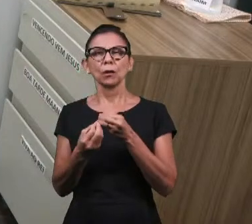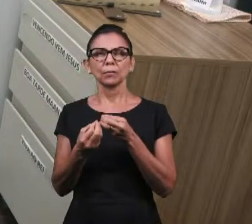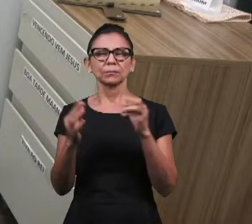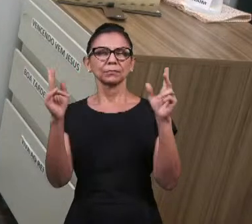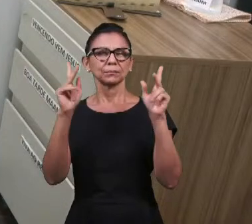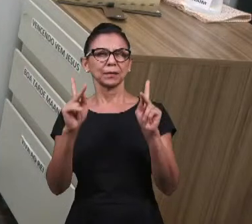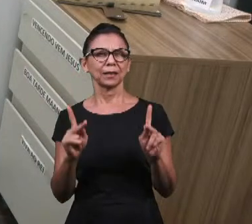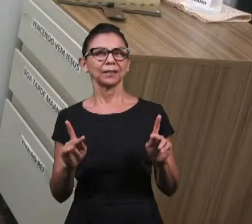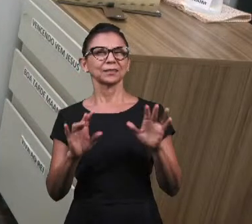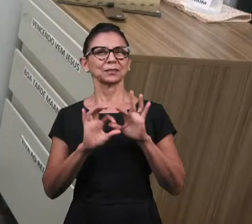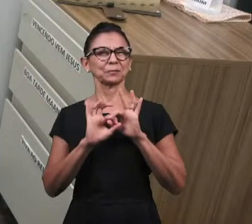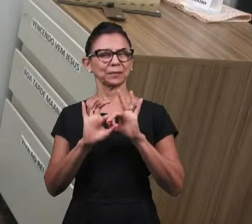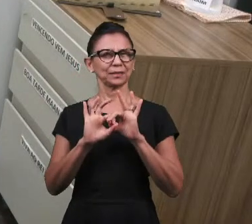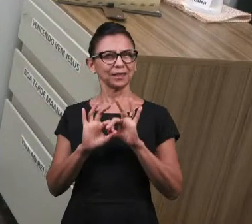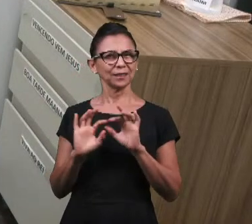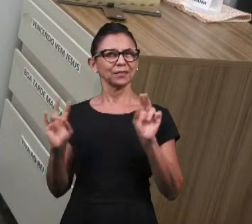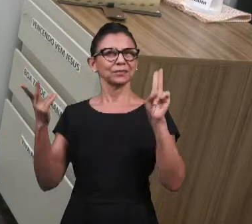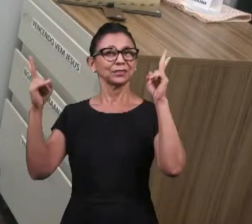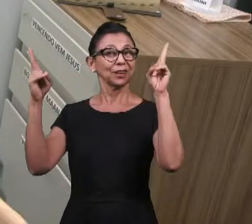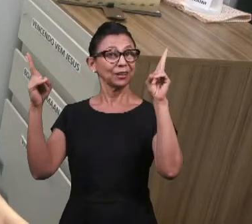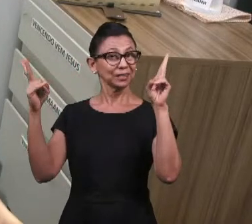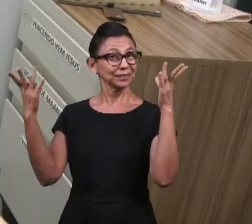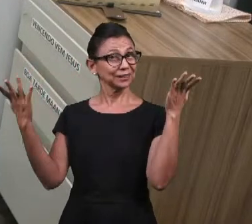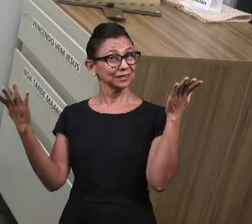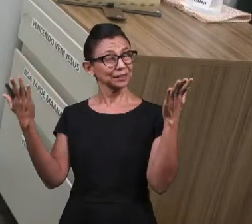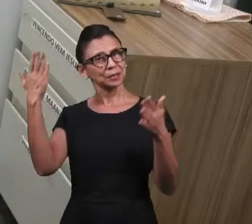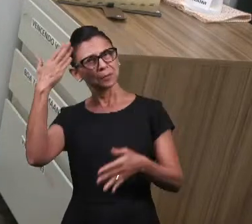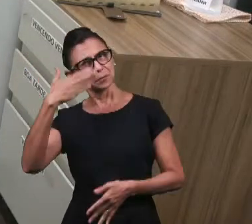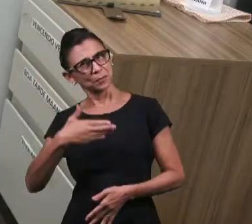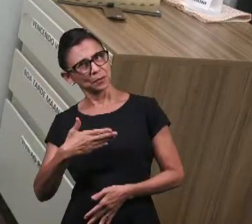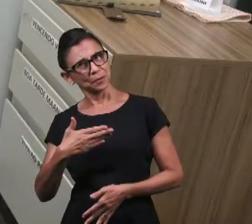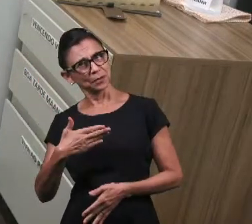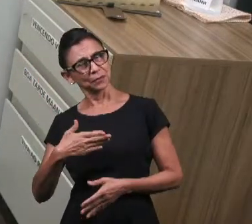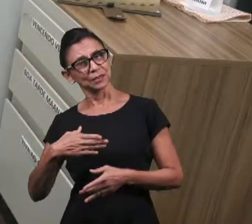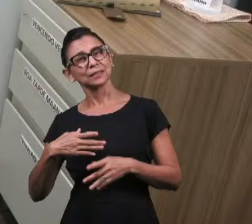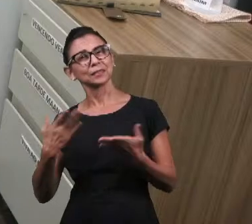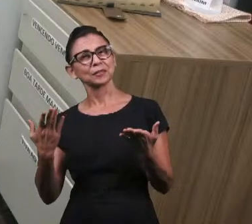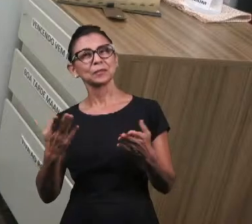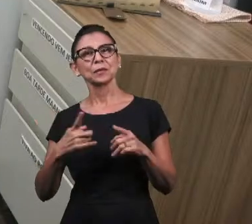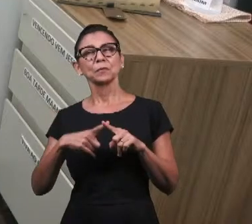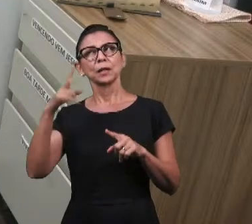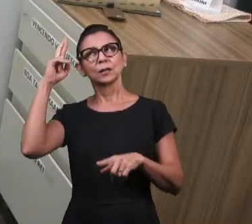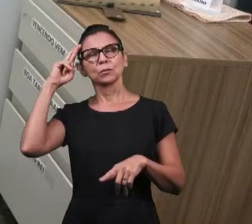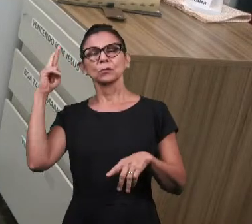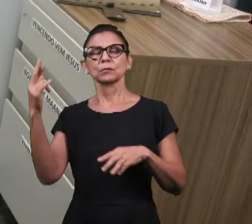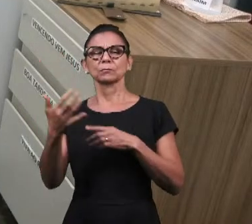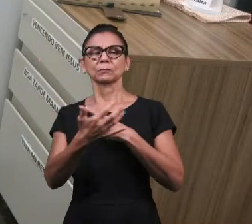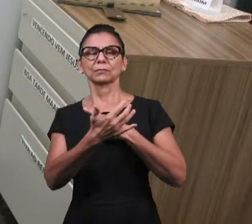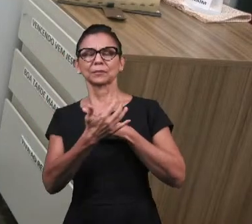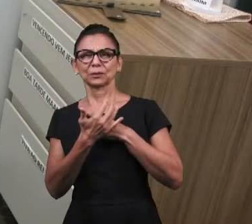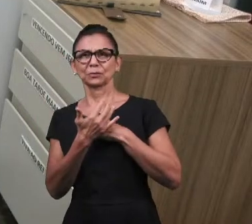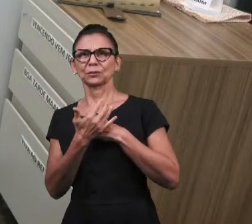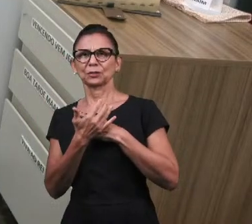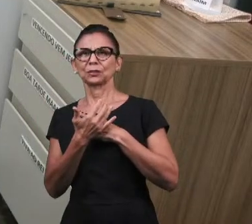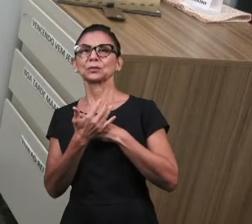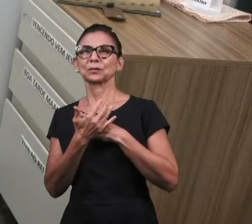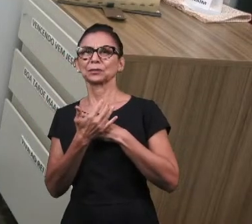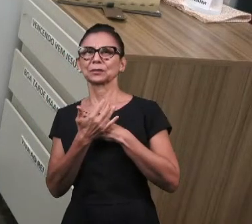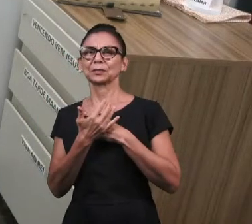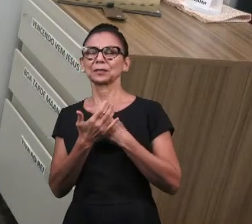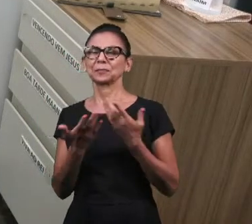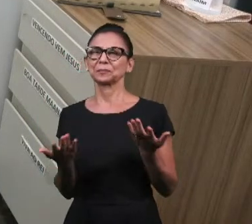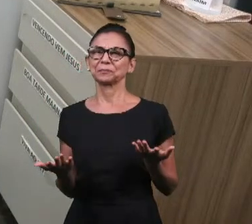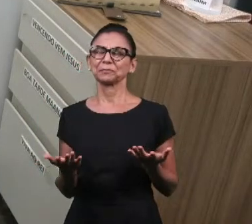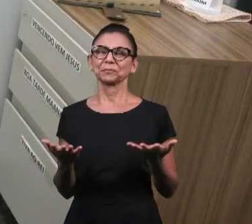de comunhão, muitas vitórias, provas, né? Mas o Senhor tem nos escondido, tem nos guardado. Isso é